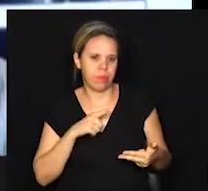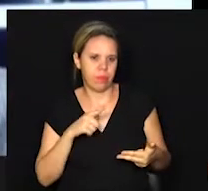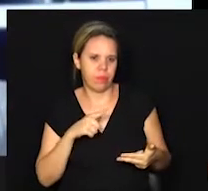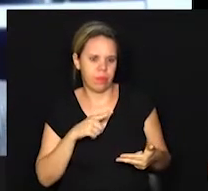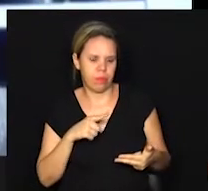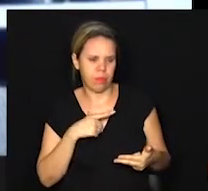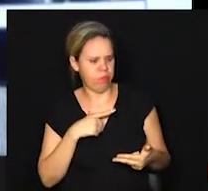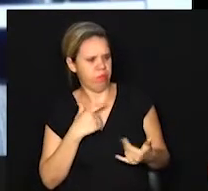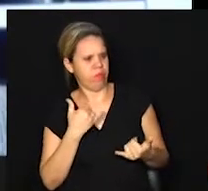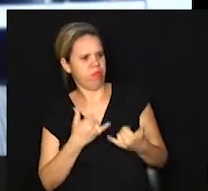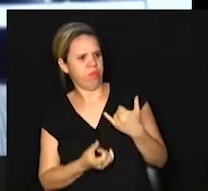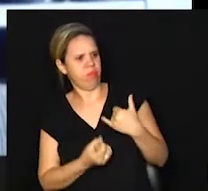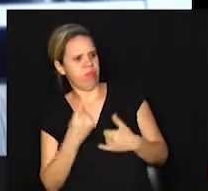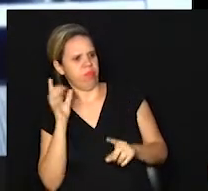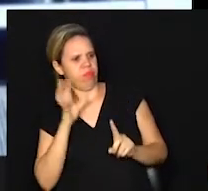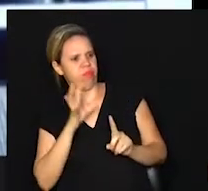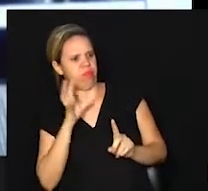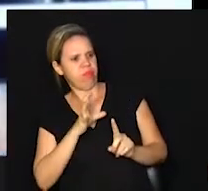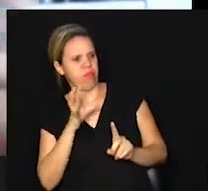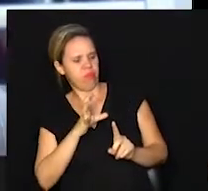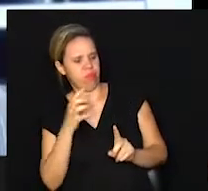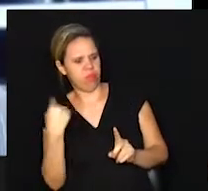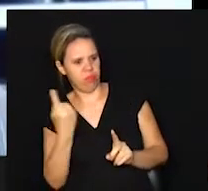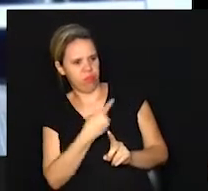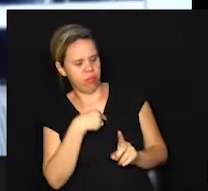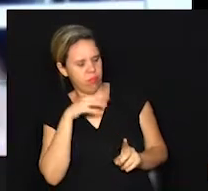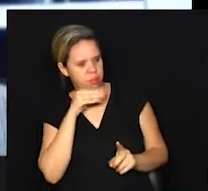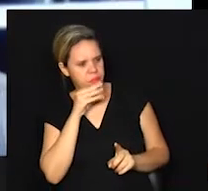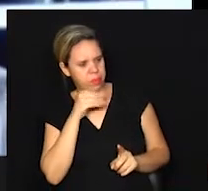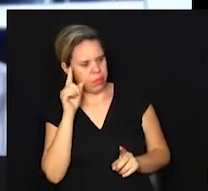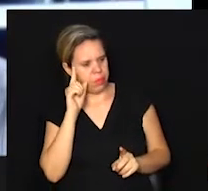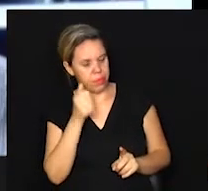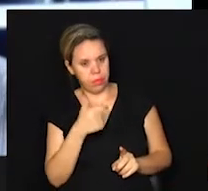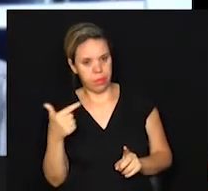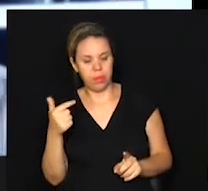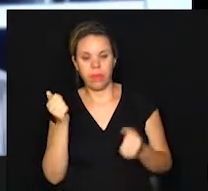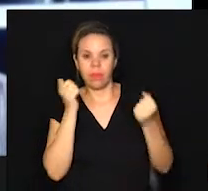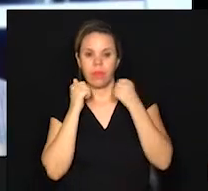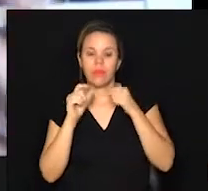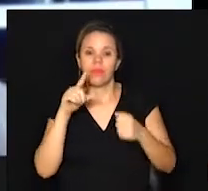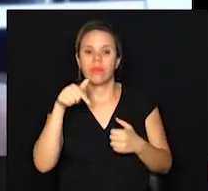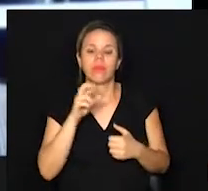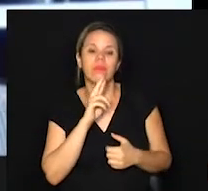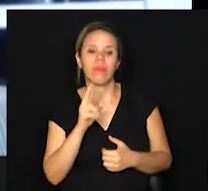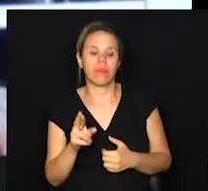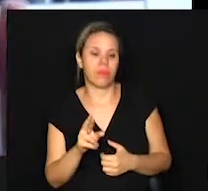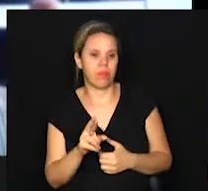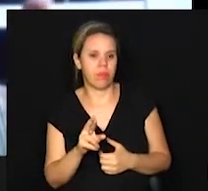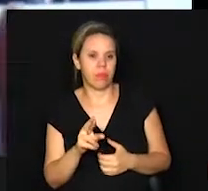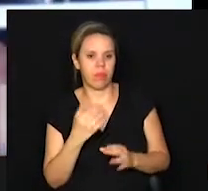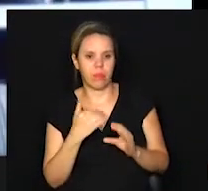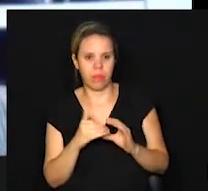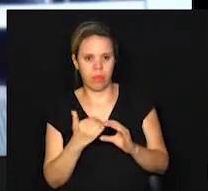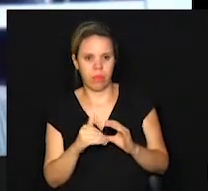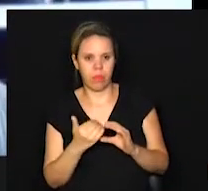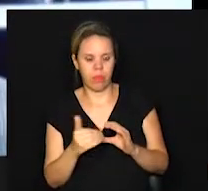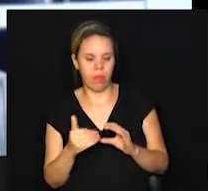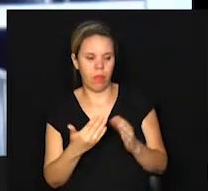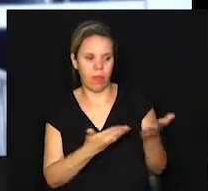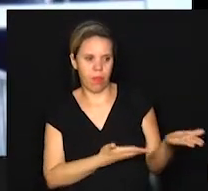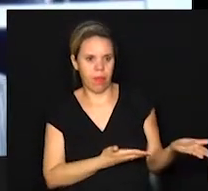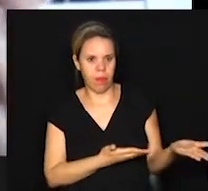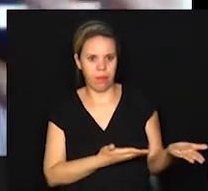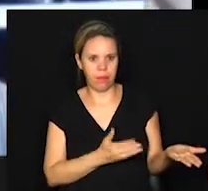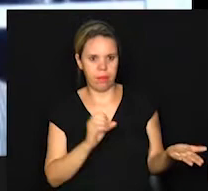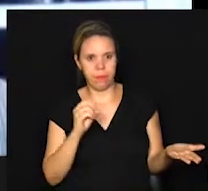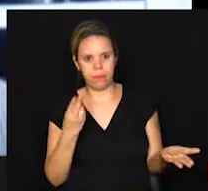de pressão em cima da gente, né? Isso foi no dia 12. Eu respondo esse telegrama por e-mail, eles pedem para responder por e-mail,